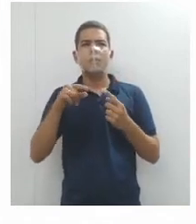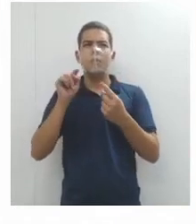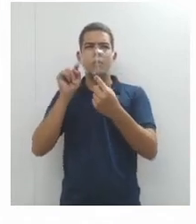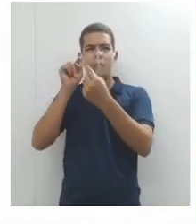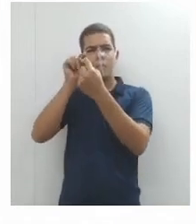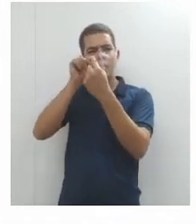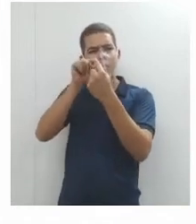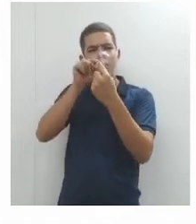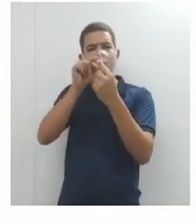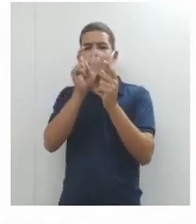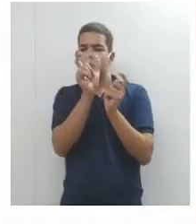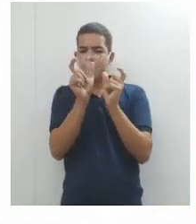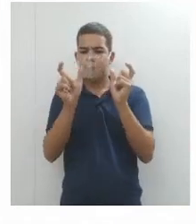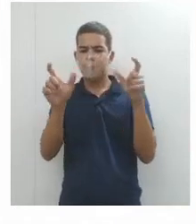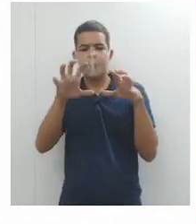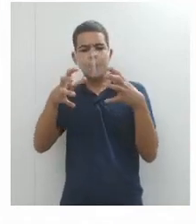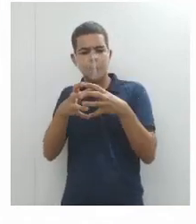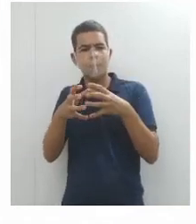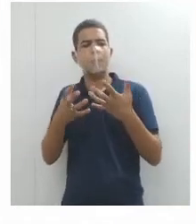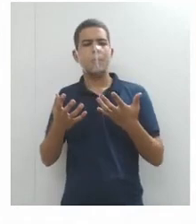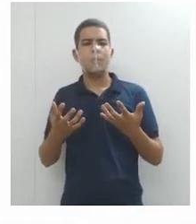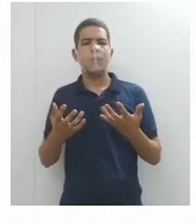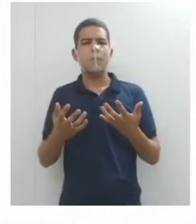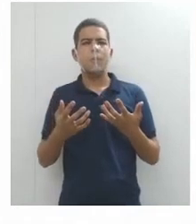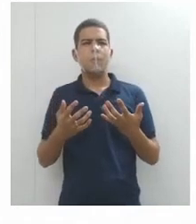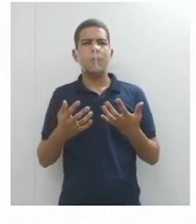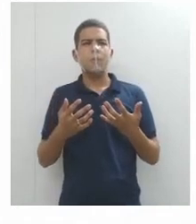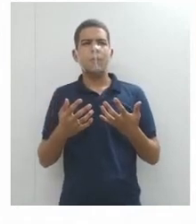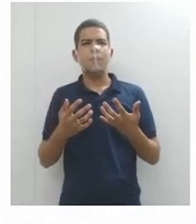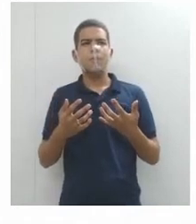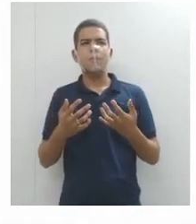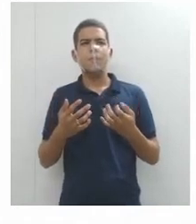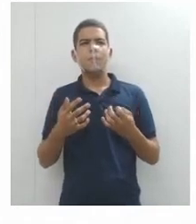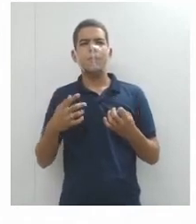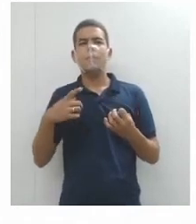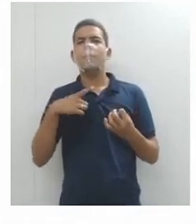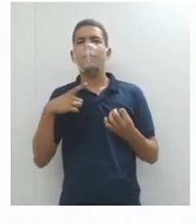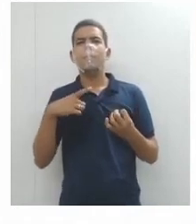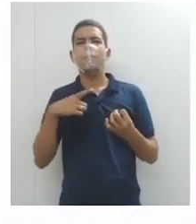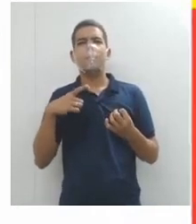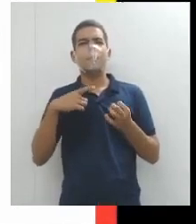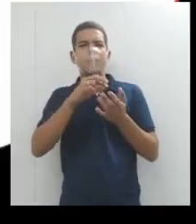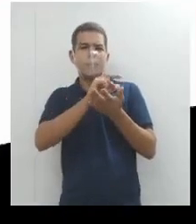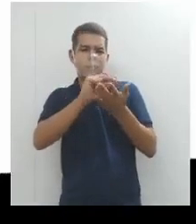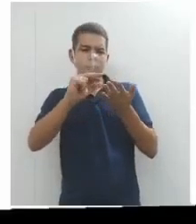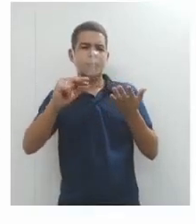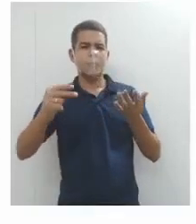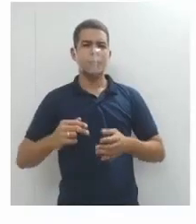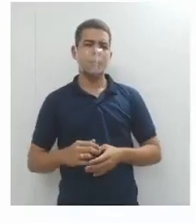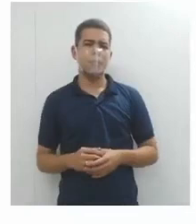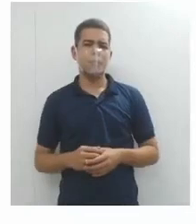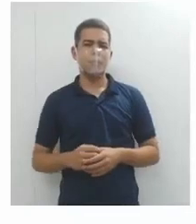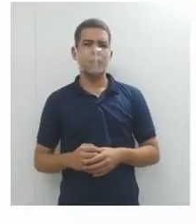de palavras que funcionam como advérbio, né, como se fosse uma só, elas têm essa característica, tá